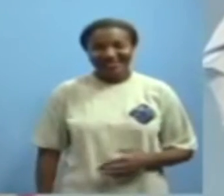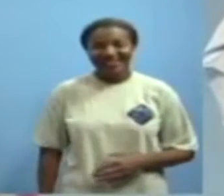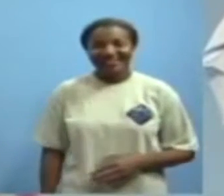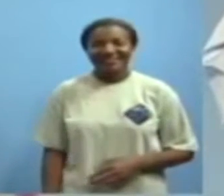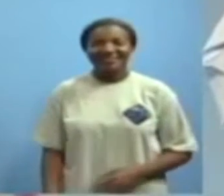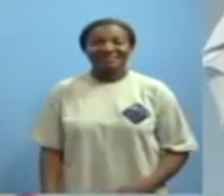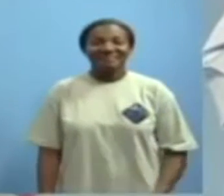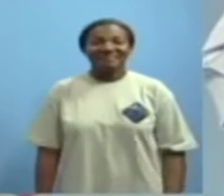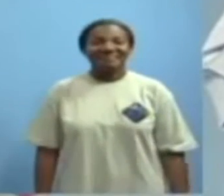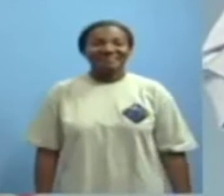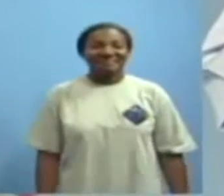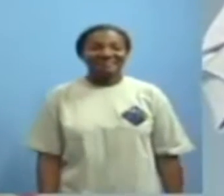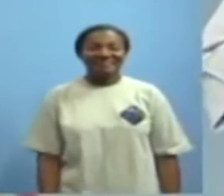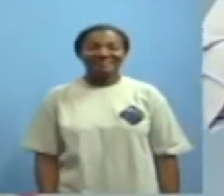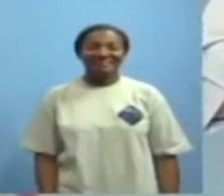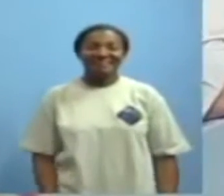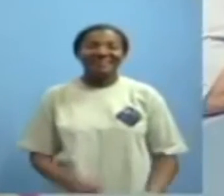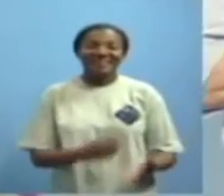Gênesis